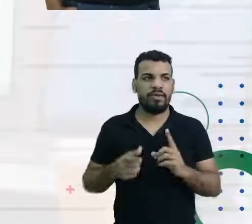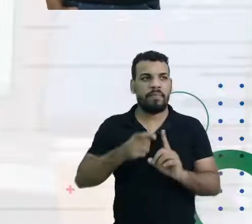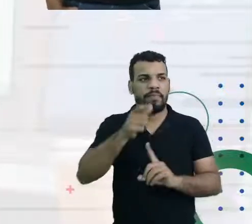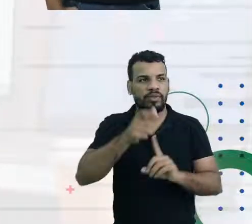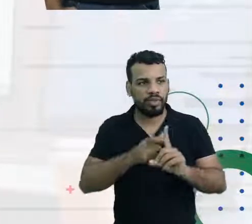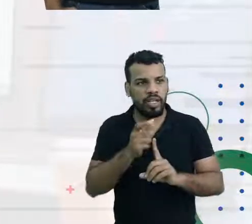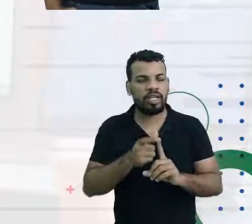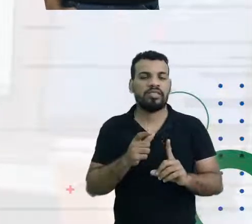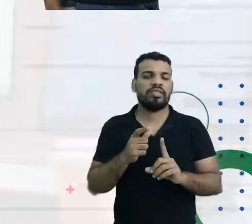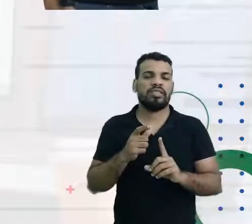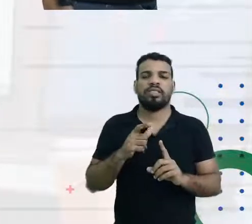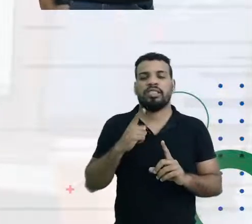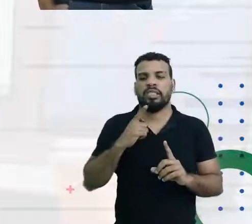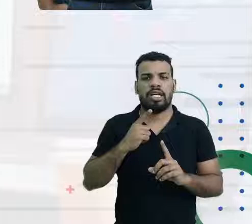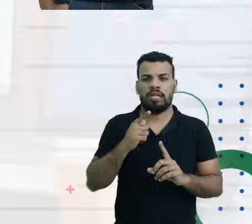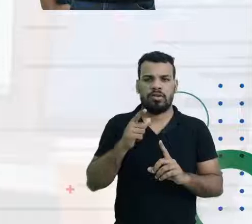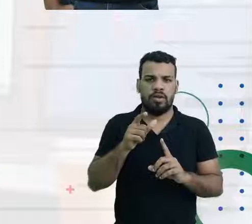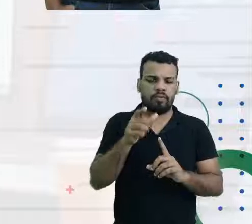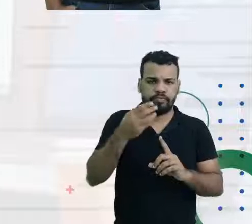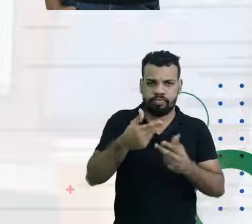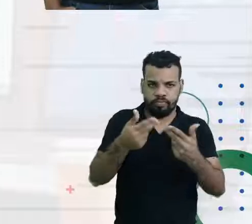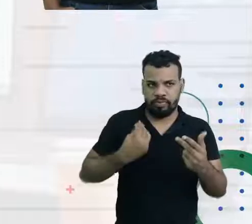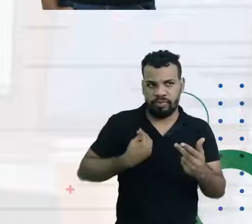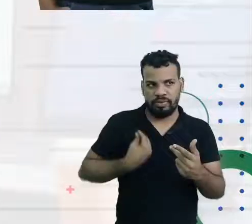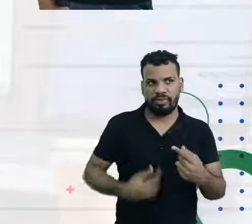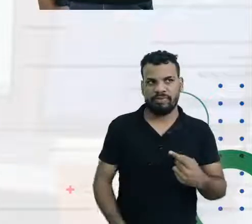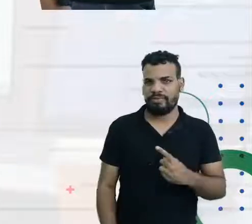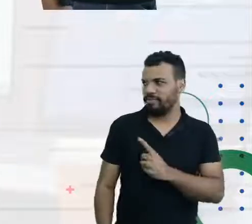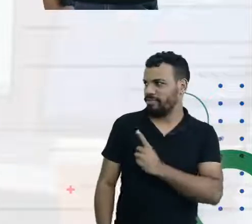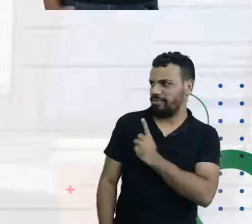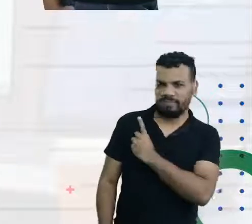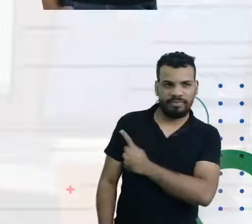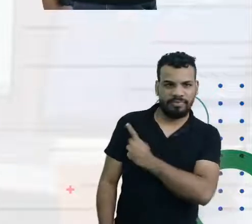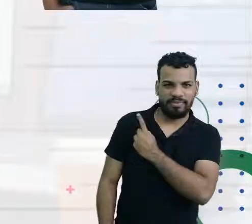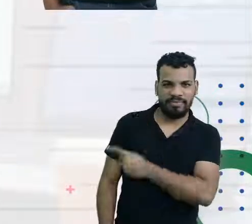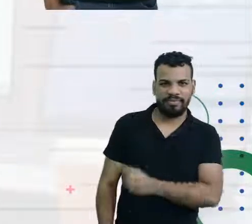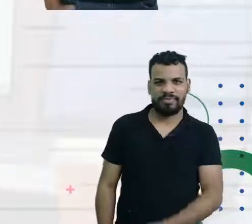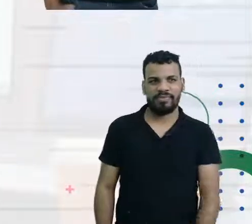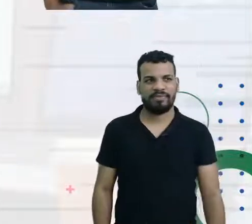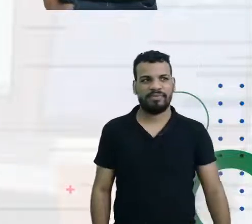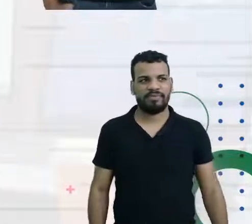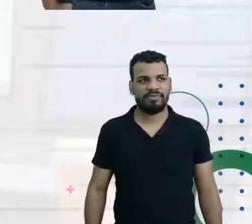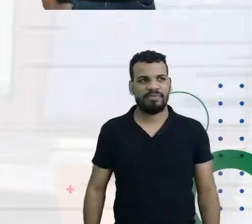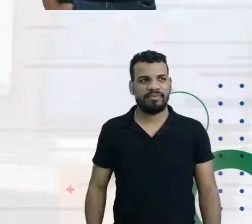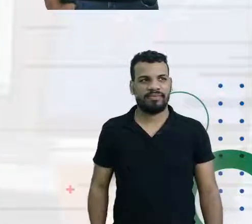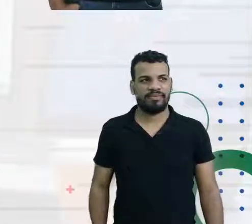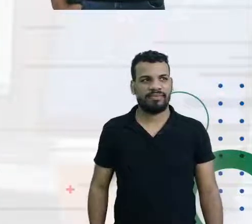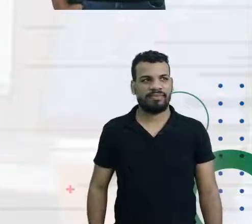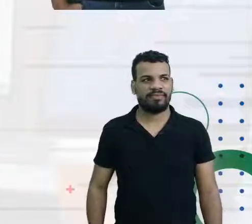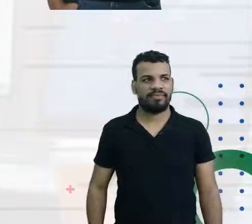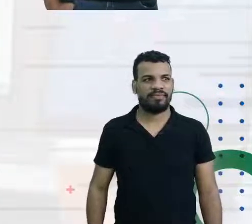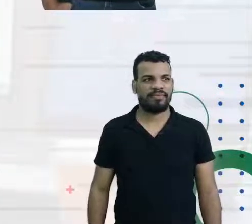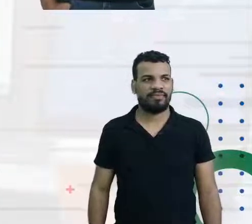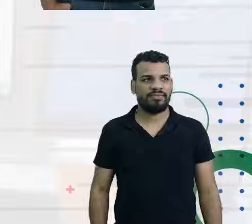personagem, design de criatura. A gente tem o Chewbacca aqui, o Demogorgon em 3D.